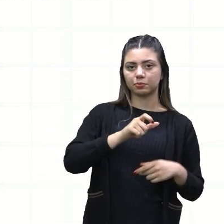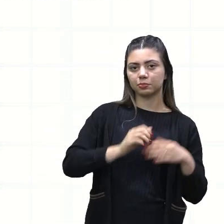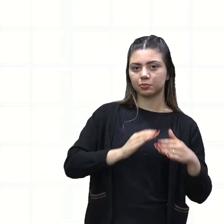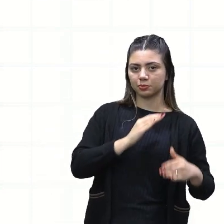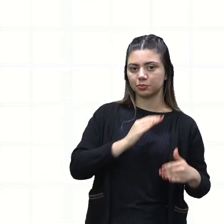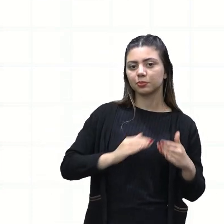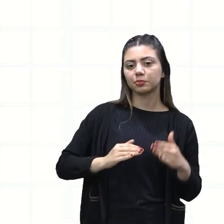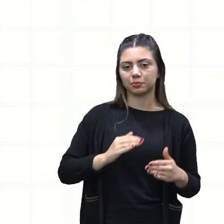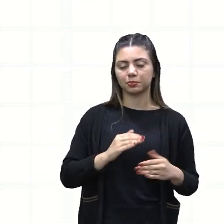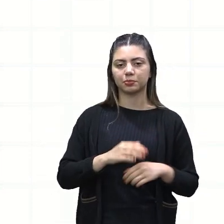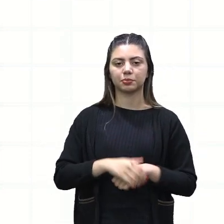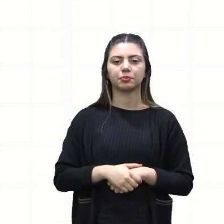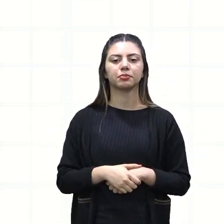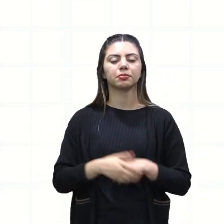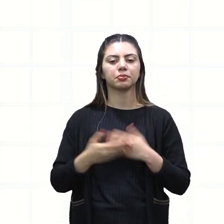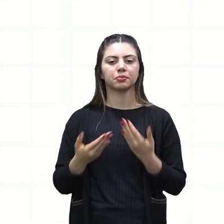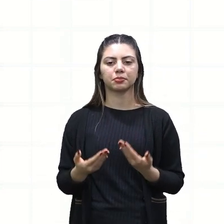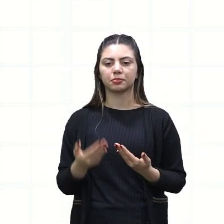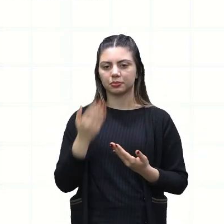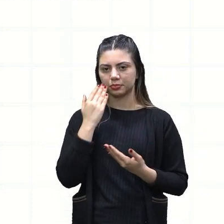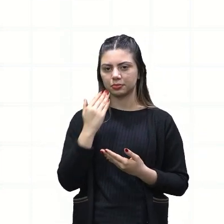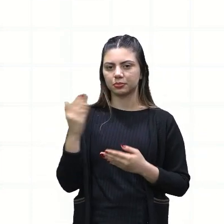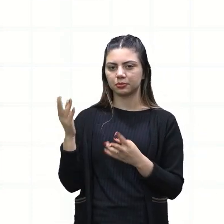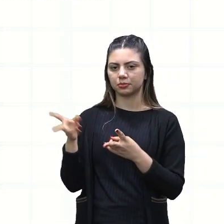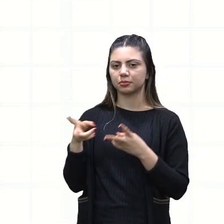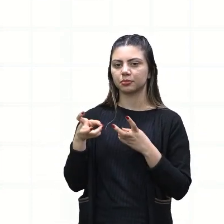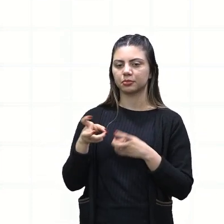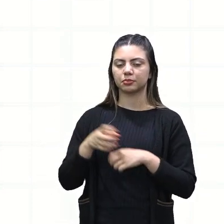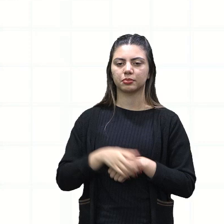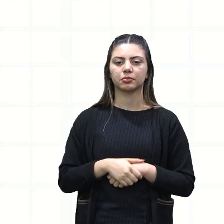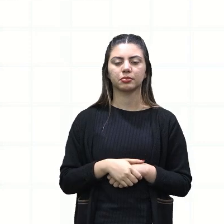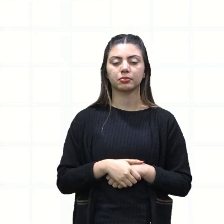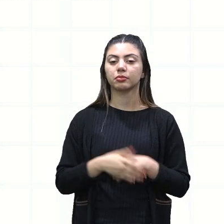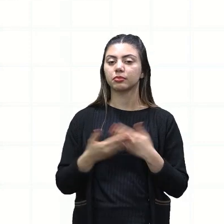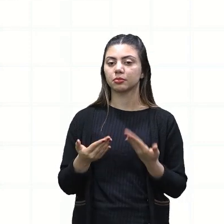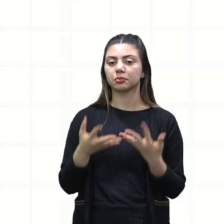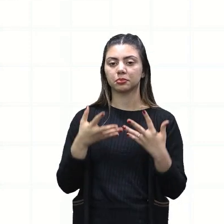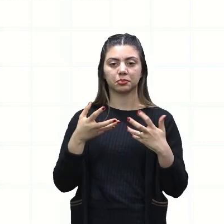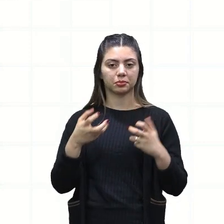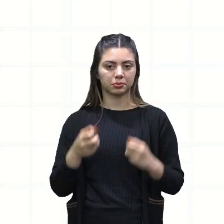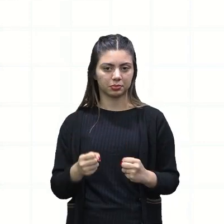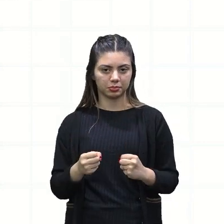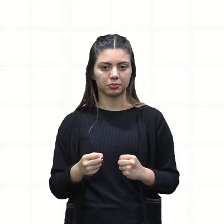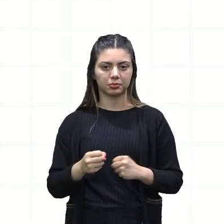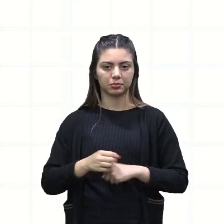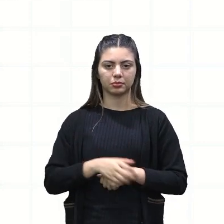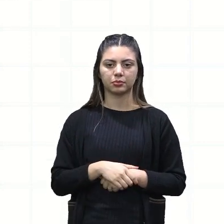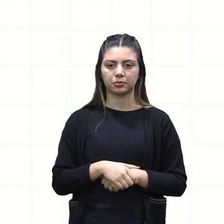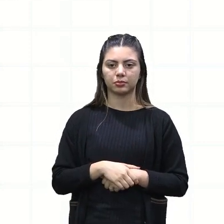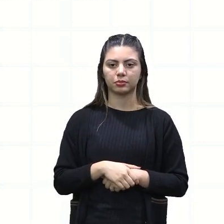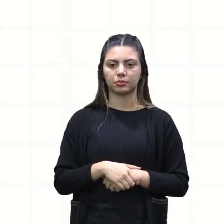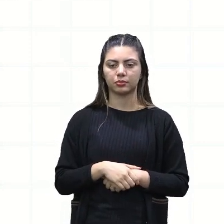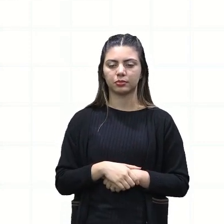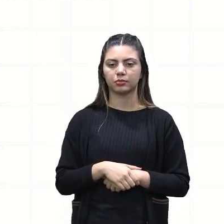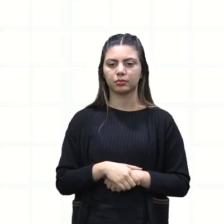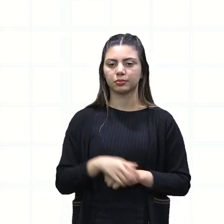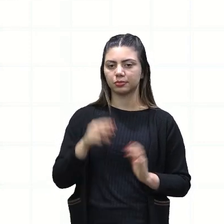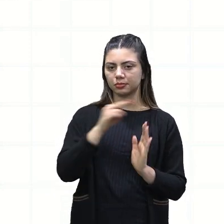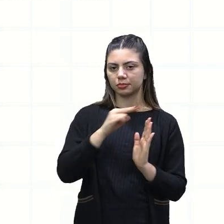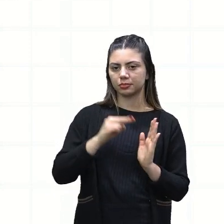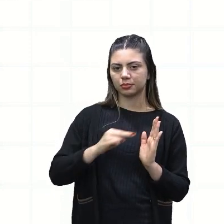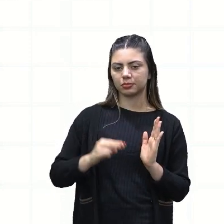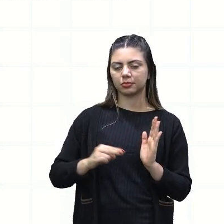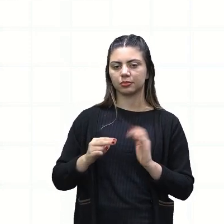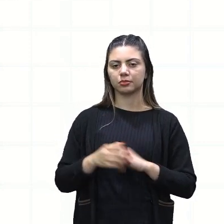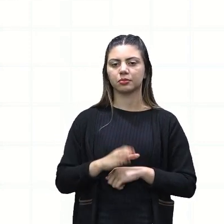nível, né? Então, the acceptance, né, a aceitação, de robots as companions,